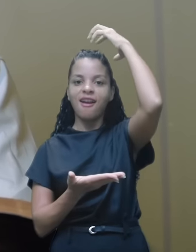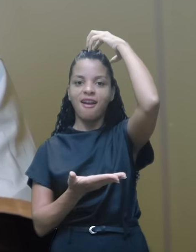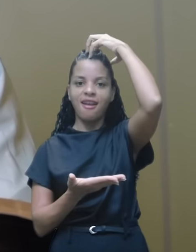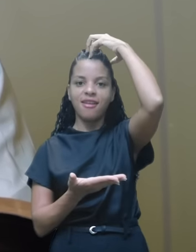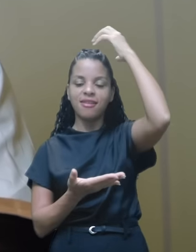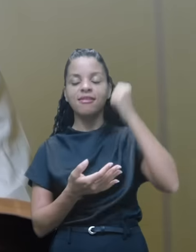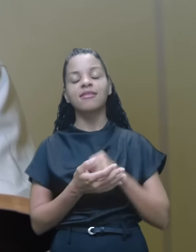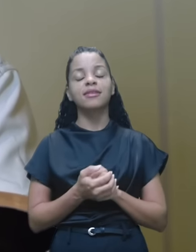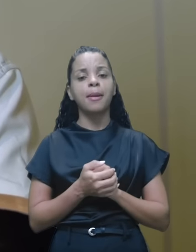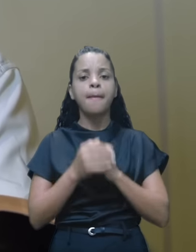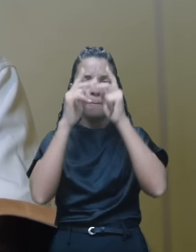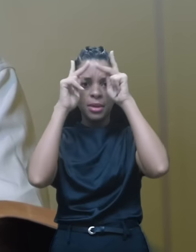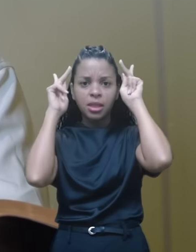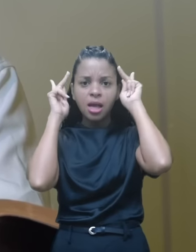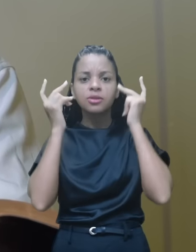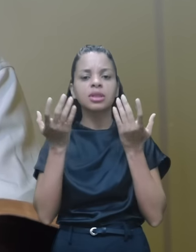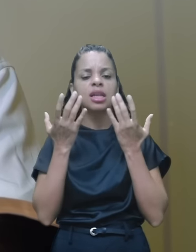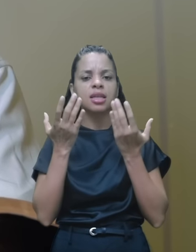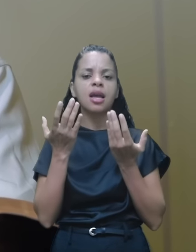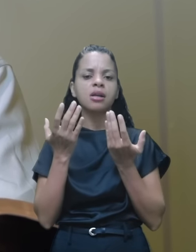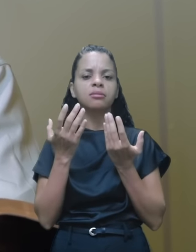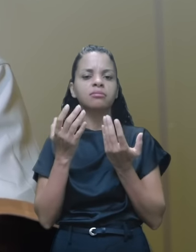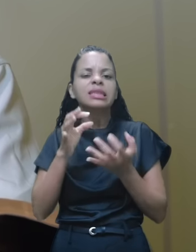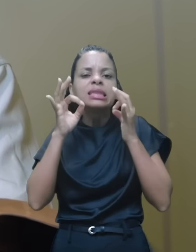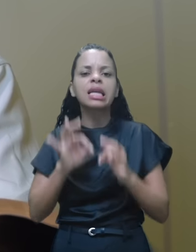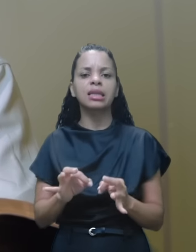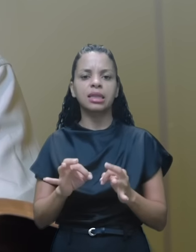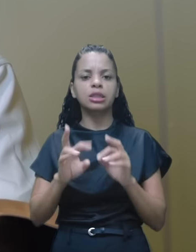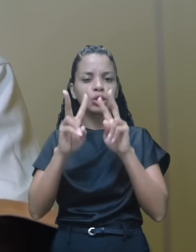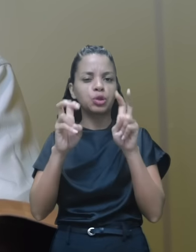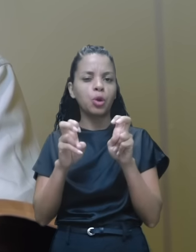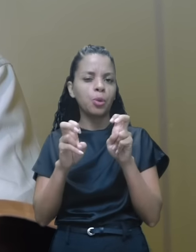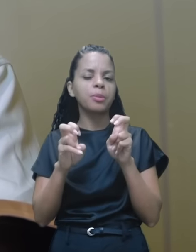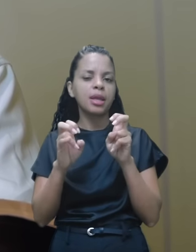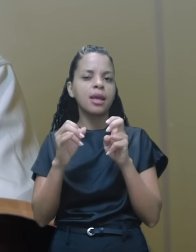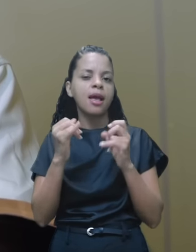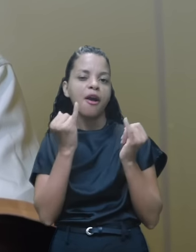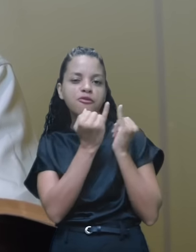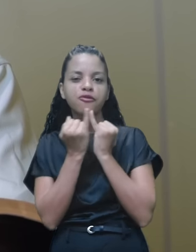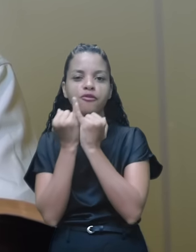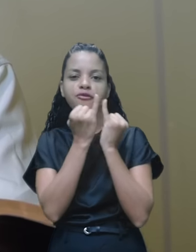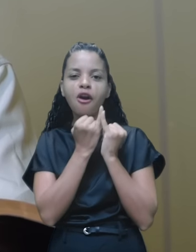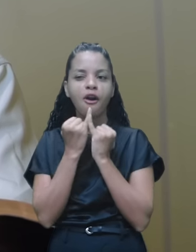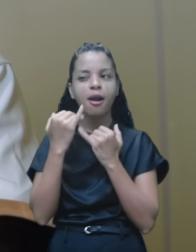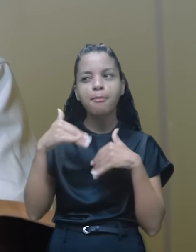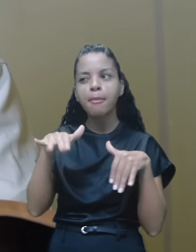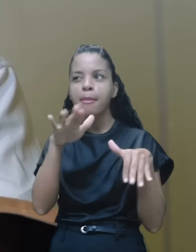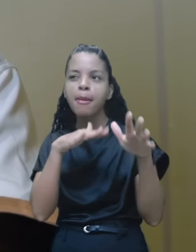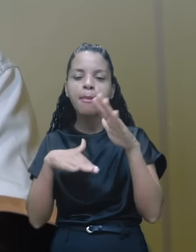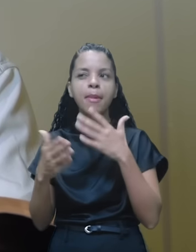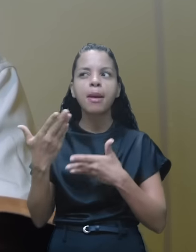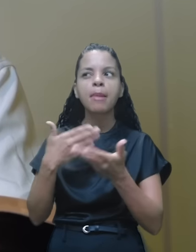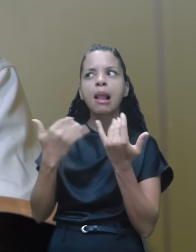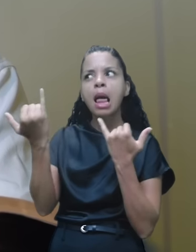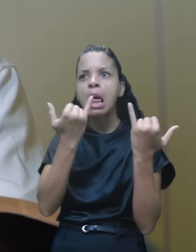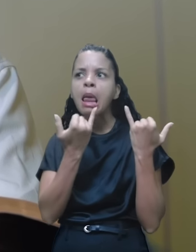querendo confirmar algo que ele já sabia. Ele era um governador, ele era um líder ali naquela região, ele já tinha ouvido